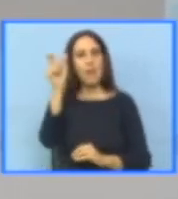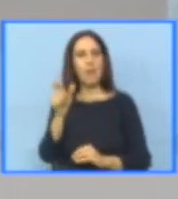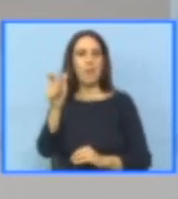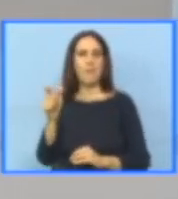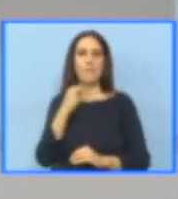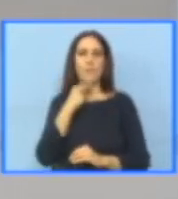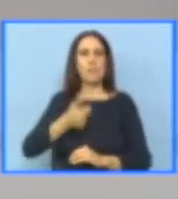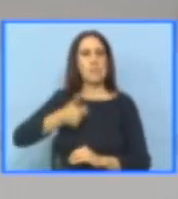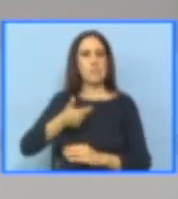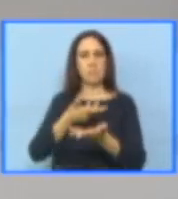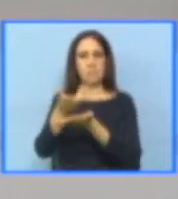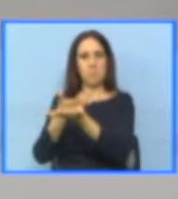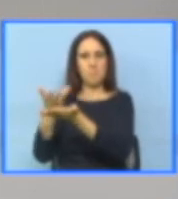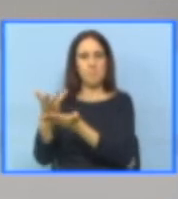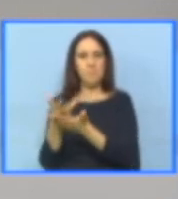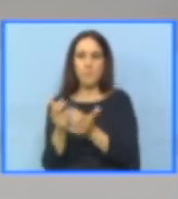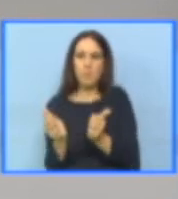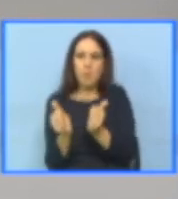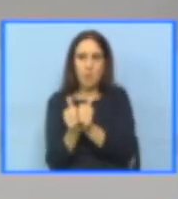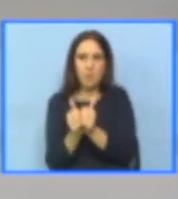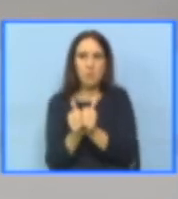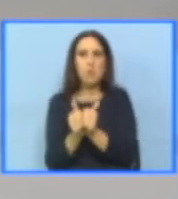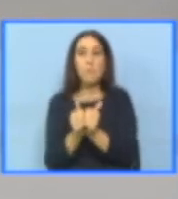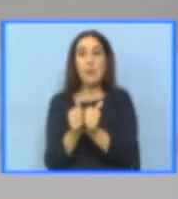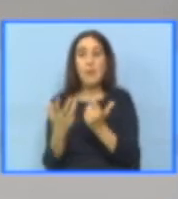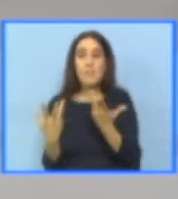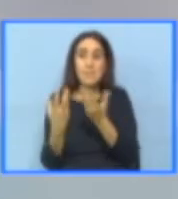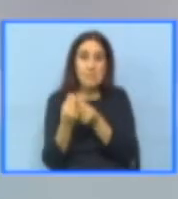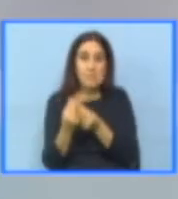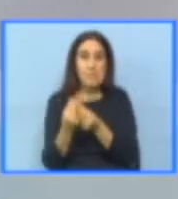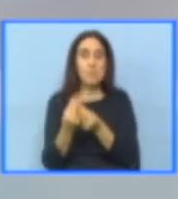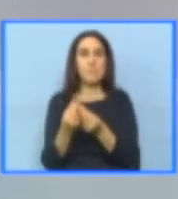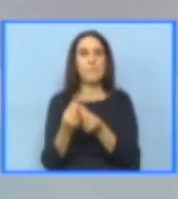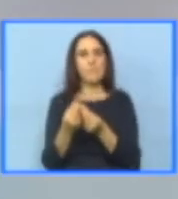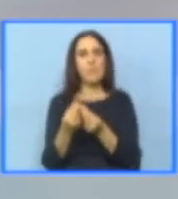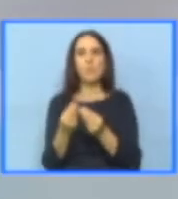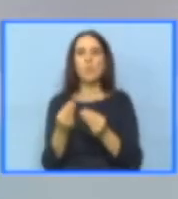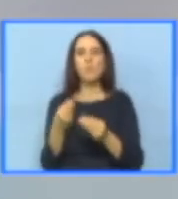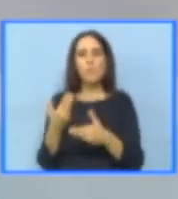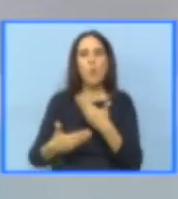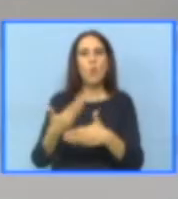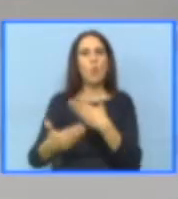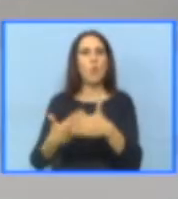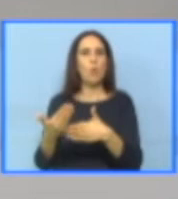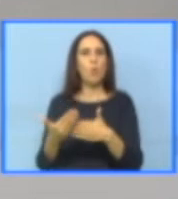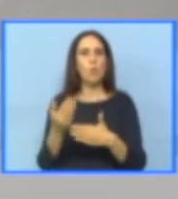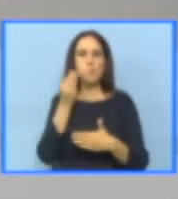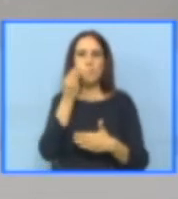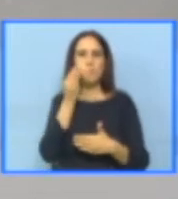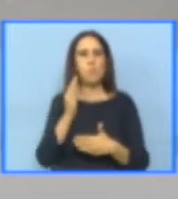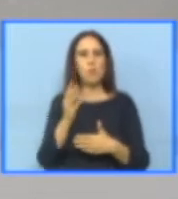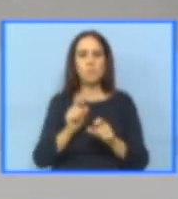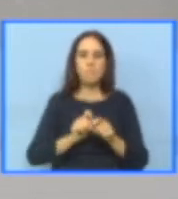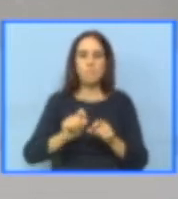voz, estar ao lado deles para com eles acompanhar no seu processo